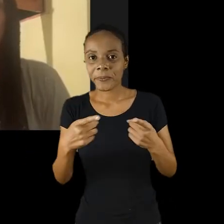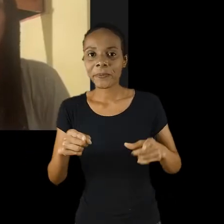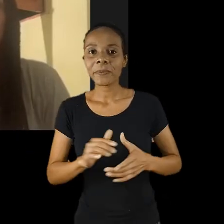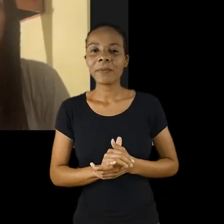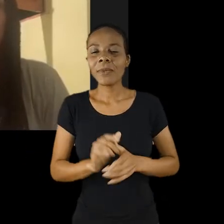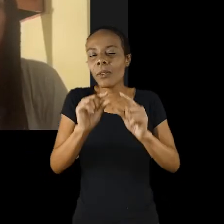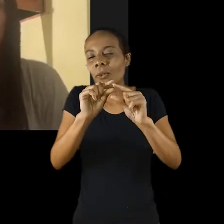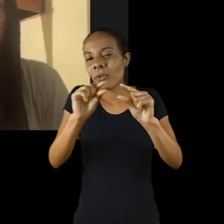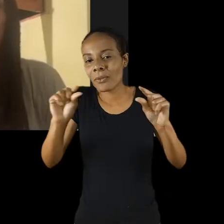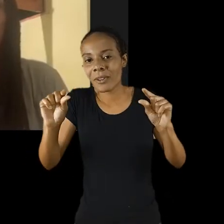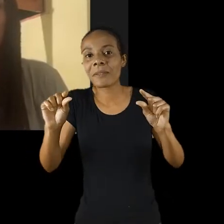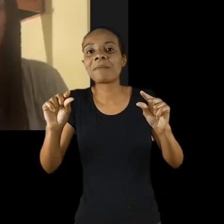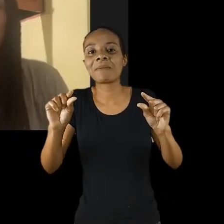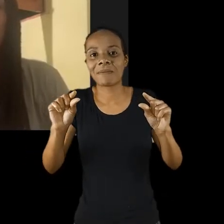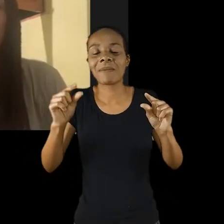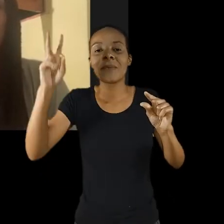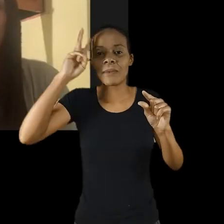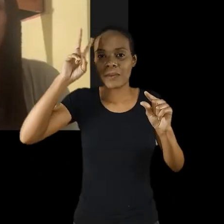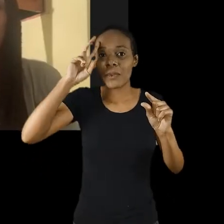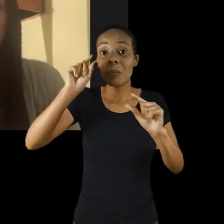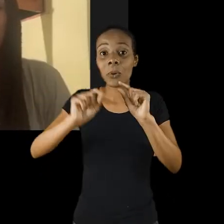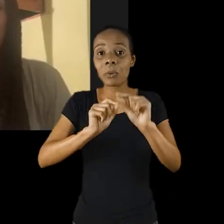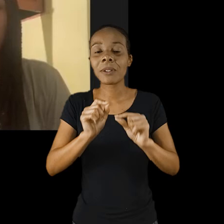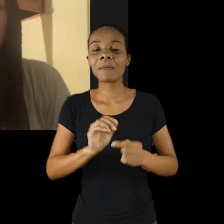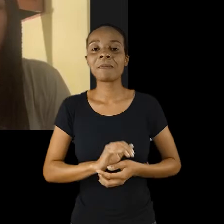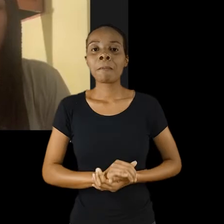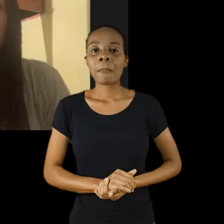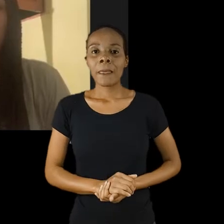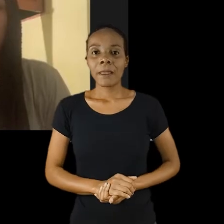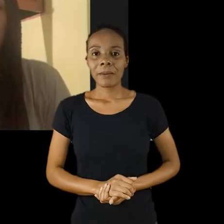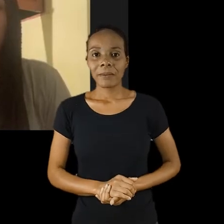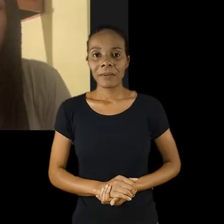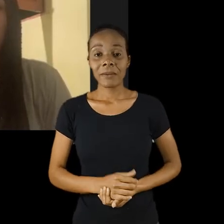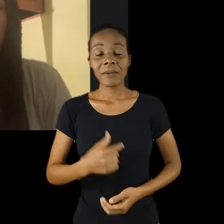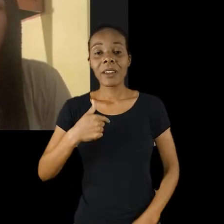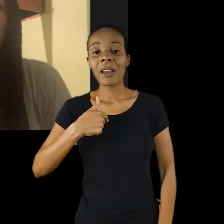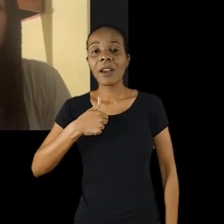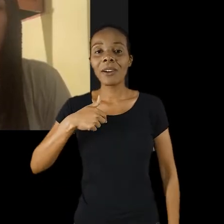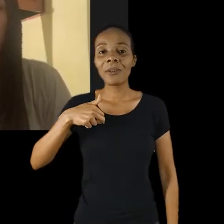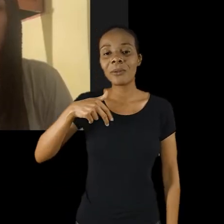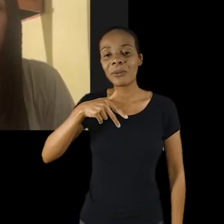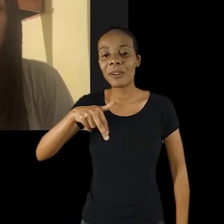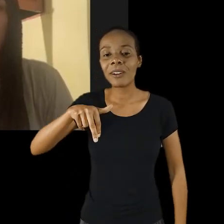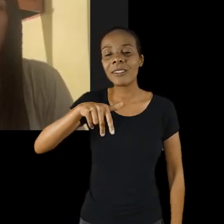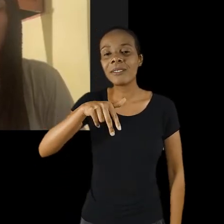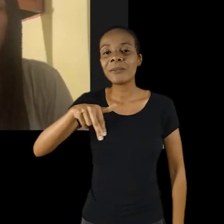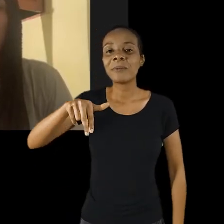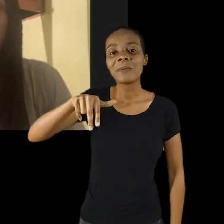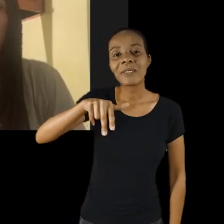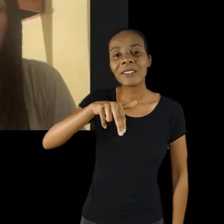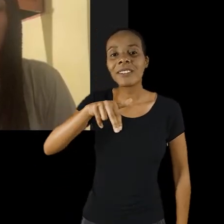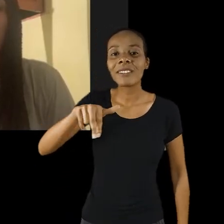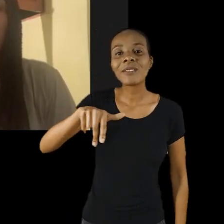mas é um mantra. Eu irei por aí levando essa